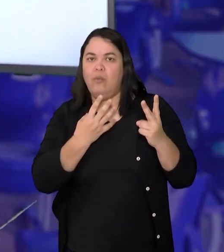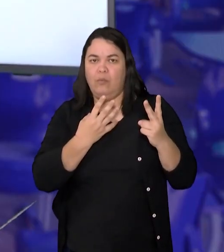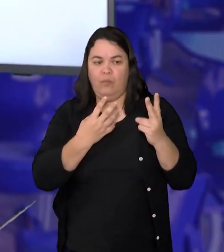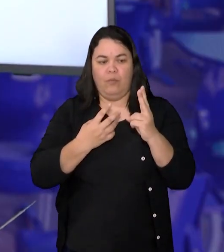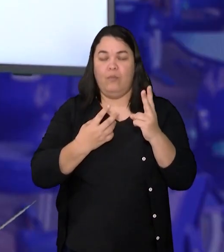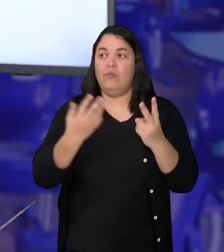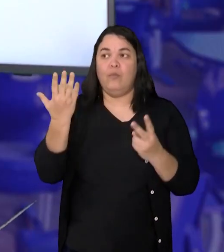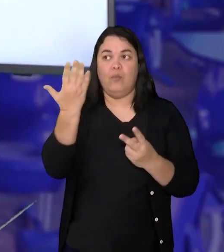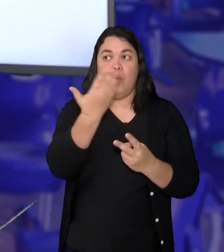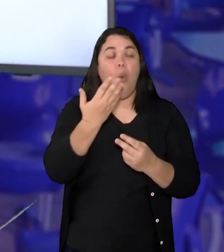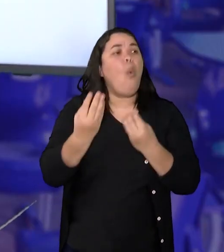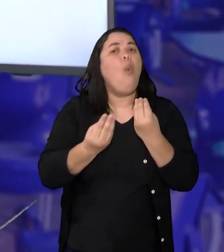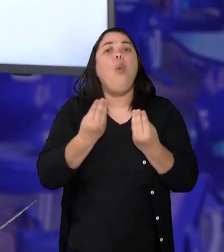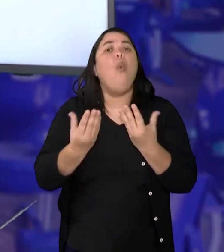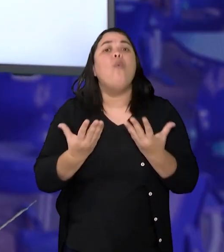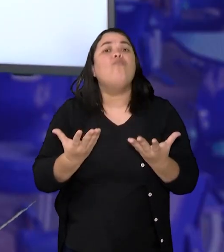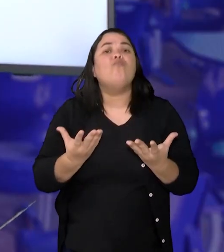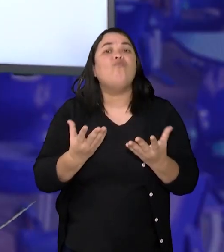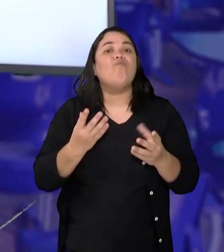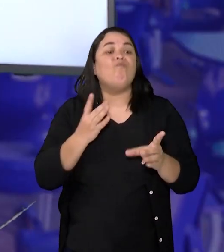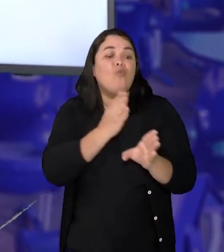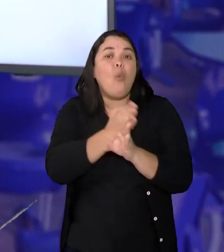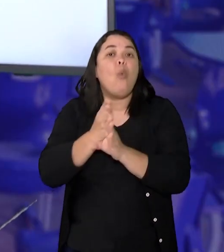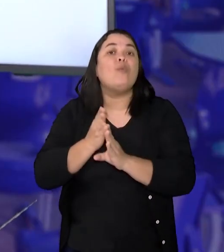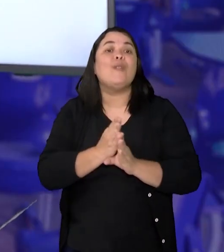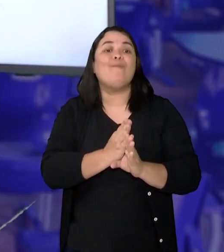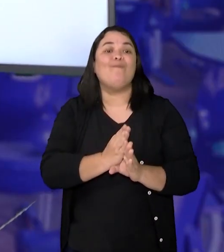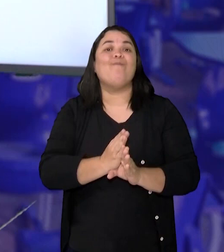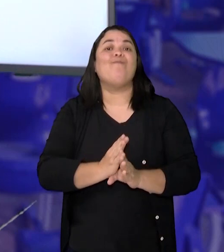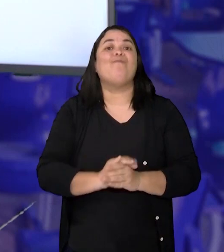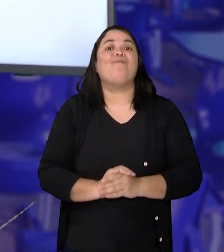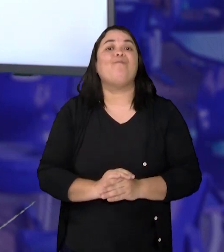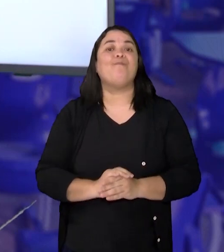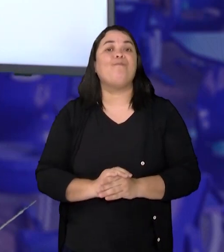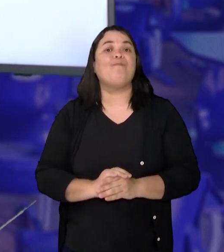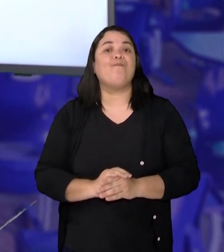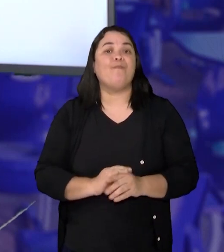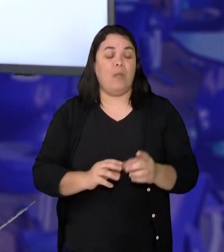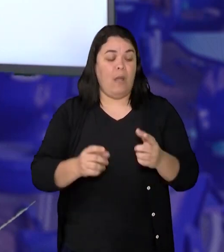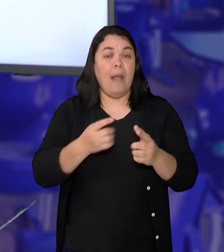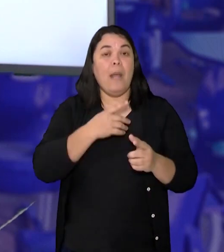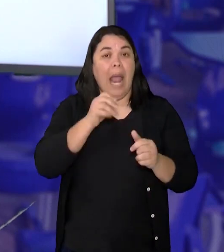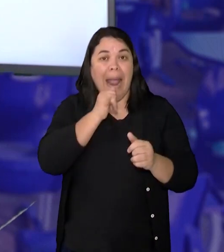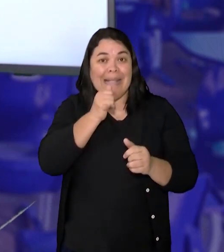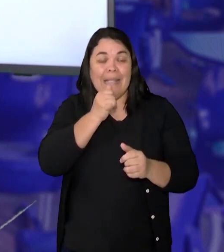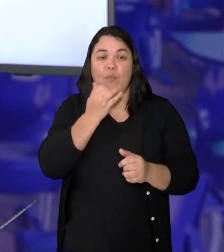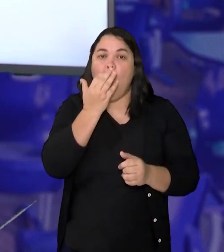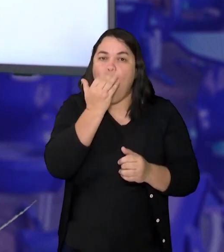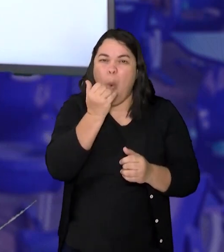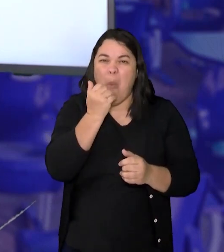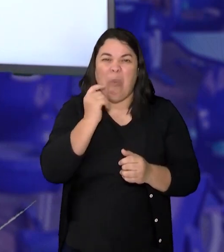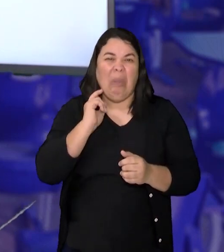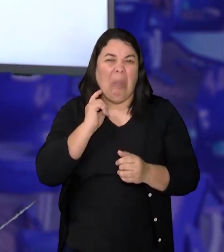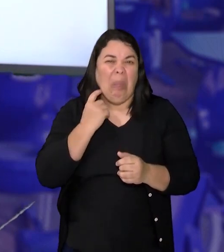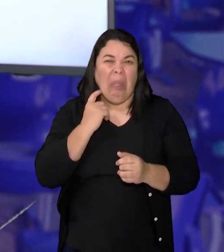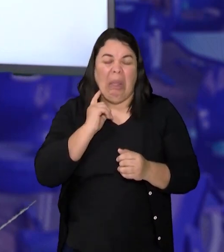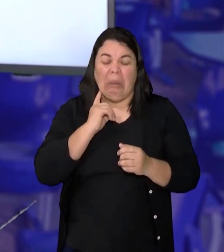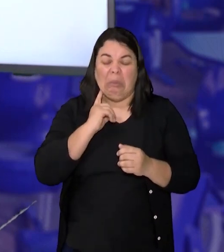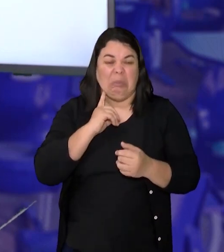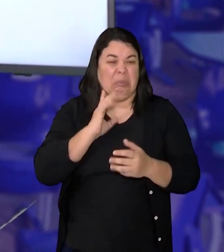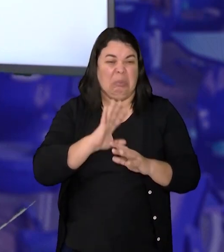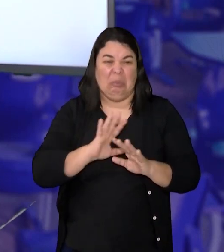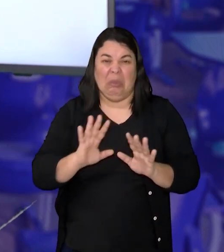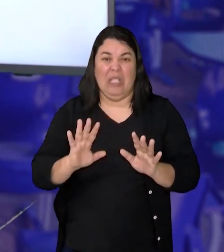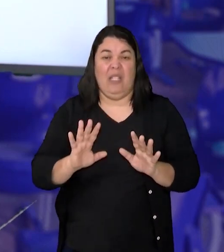consigo encontrar esses daqui? A gente vai encontrar principalmente quando eu tenho um alimento que está podre, quando eu